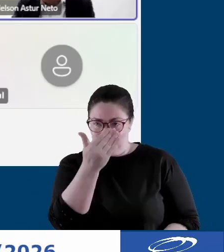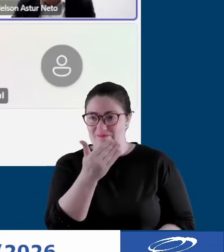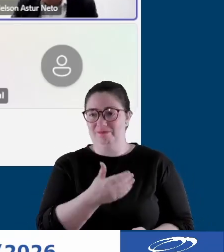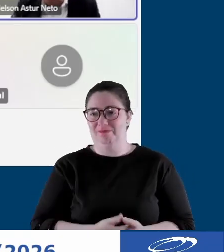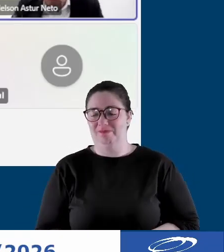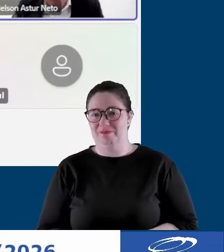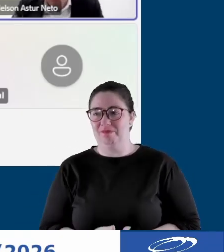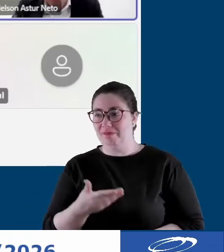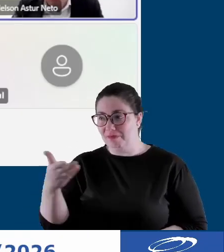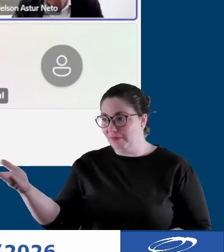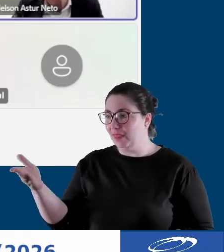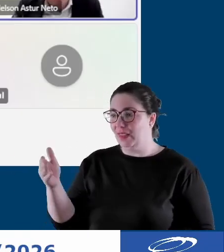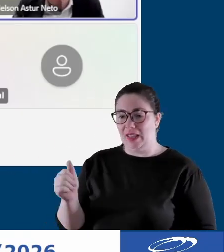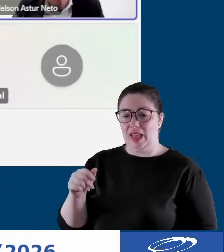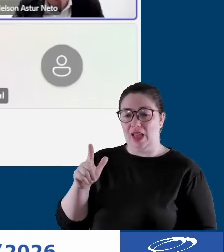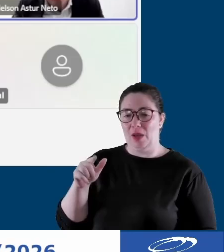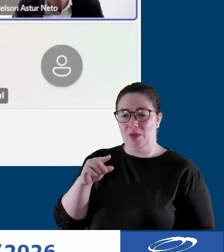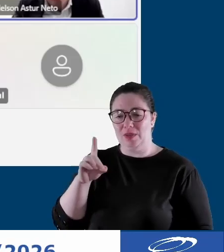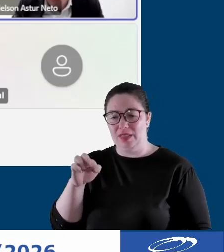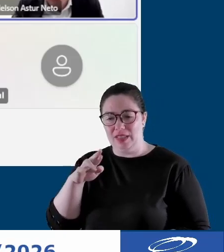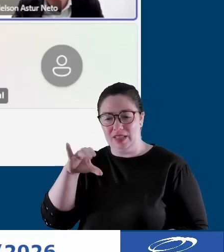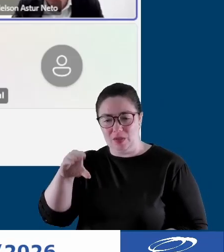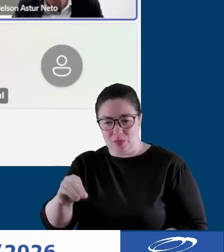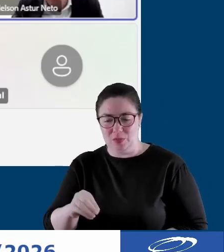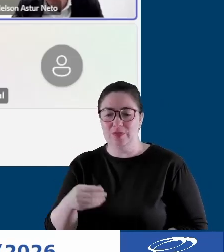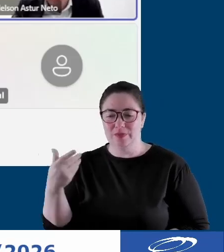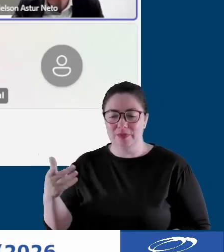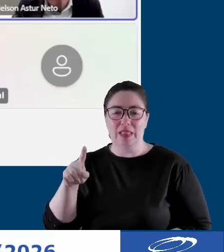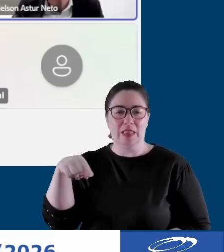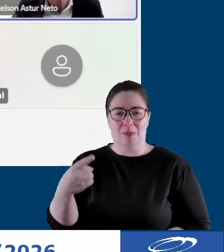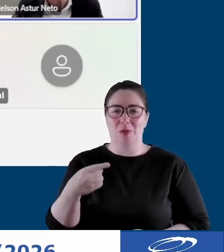para o Alderico e ficar à disposição para as perguntas depois na discussão final.